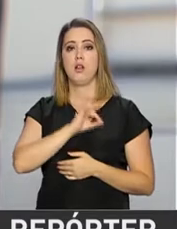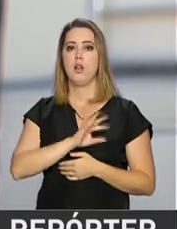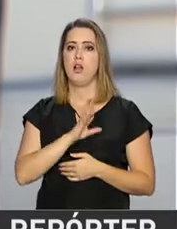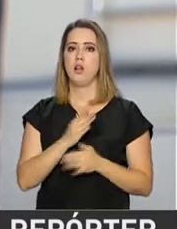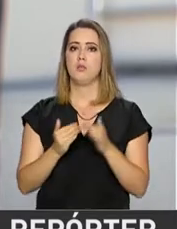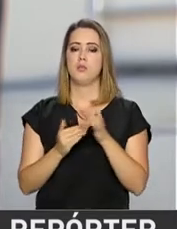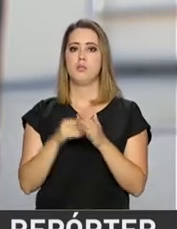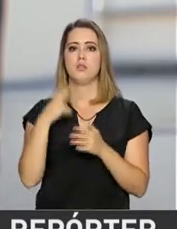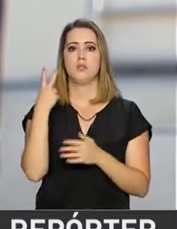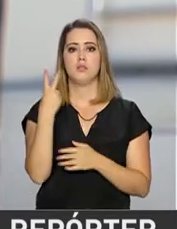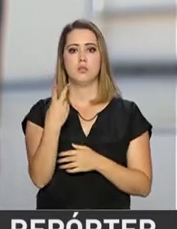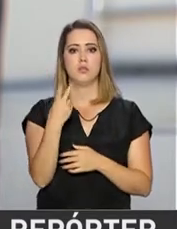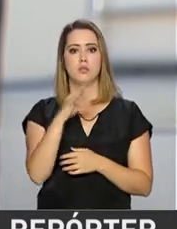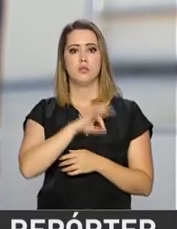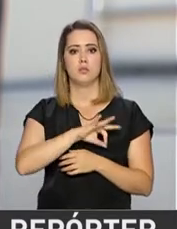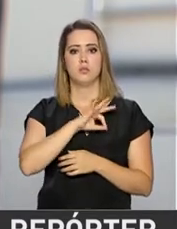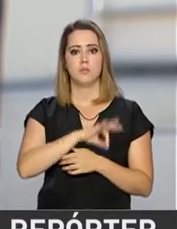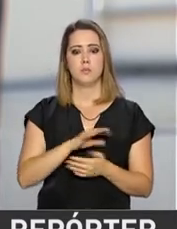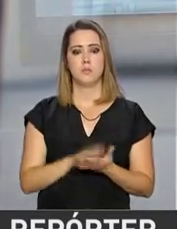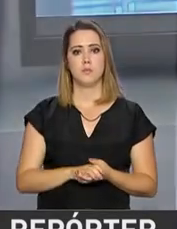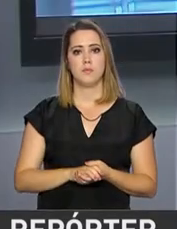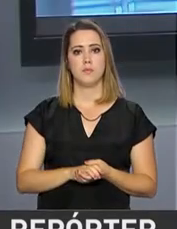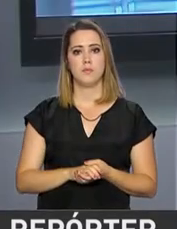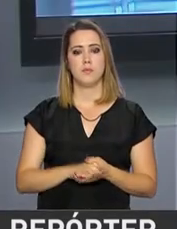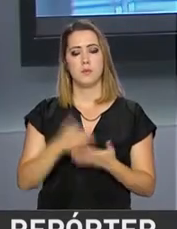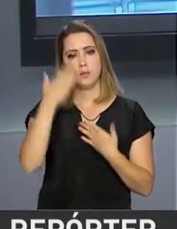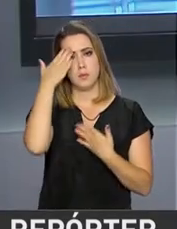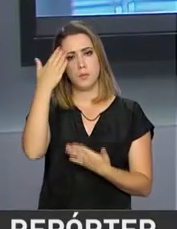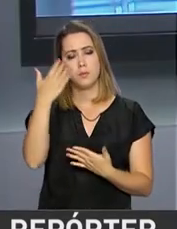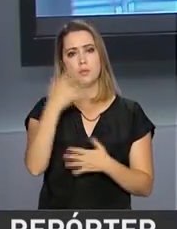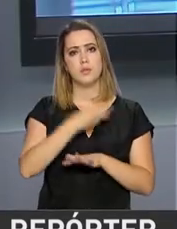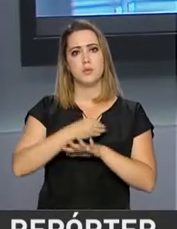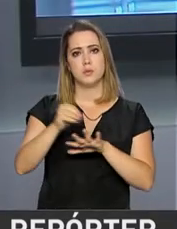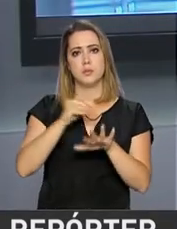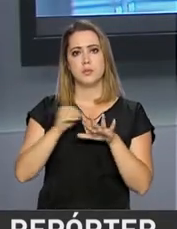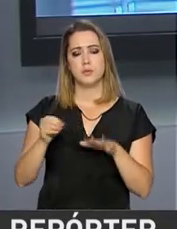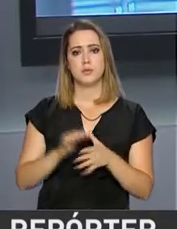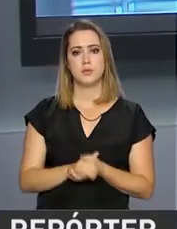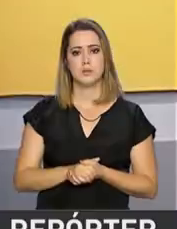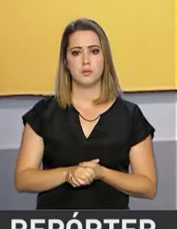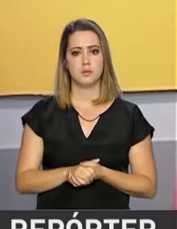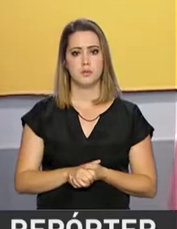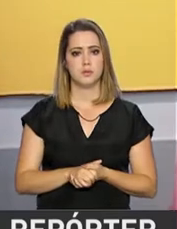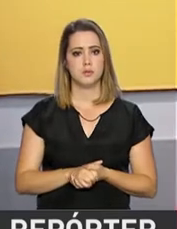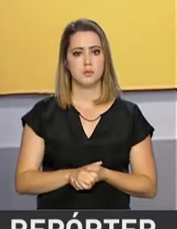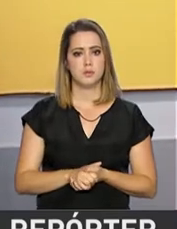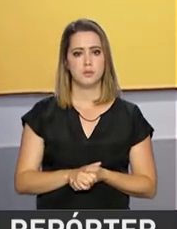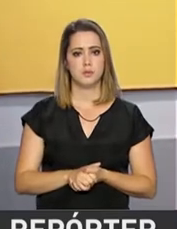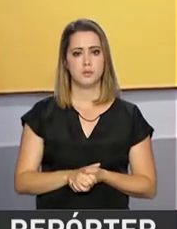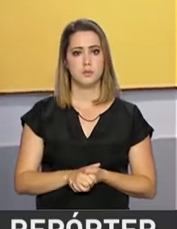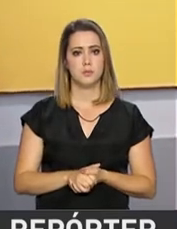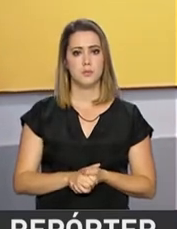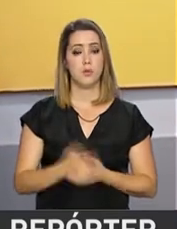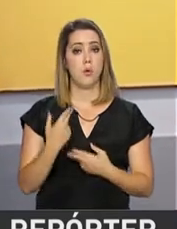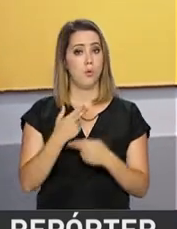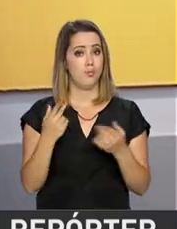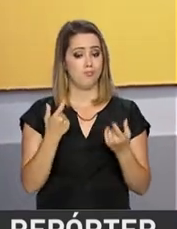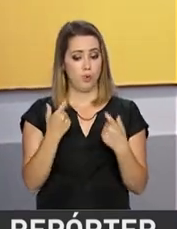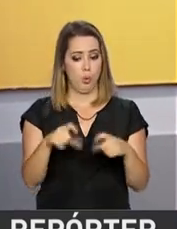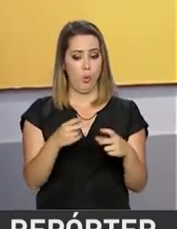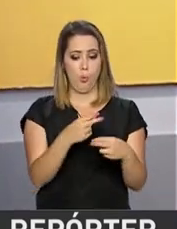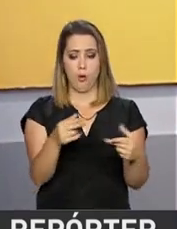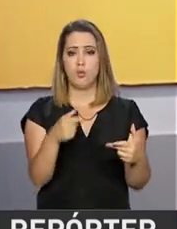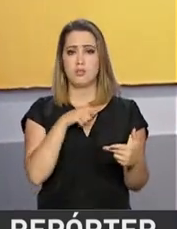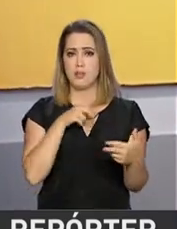dois salários mínimos a isso obrigada pablo pelas informações quando um produto tem algum tipo